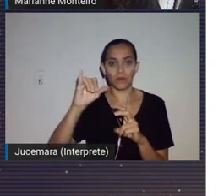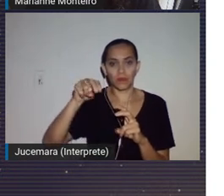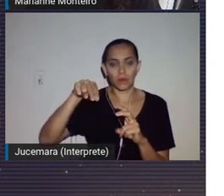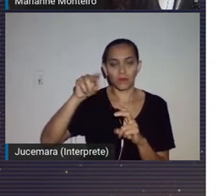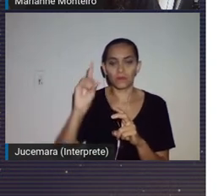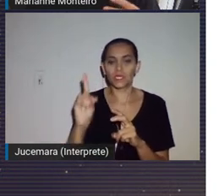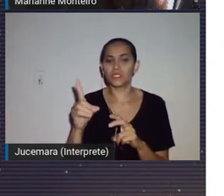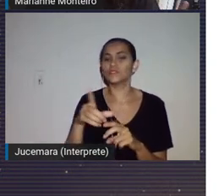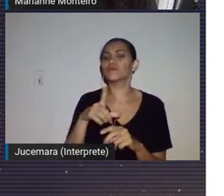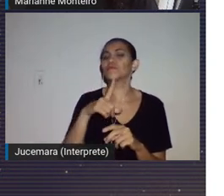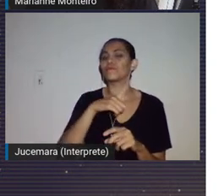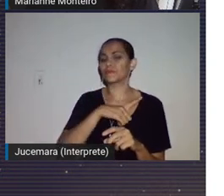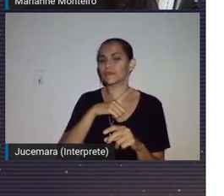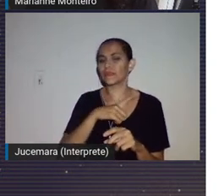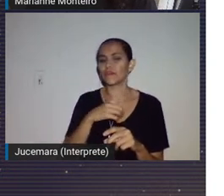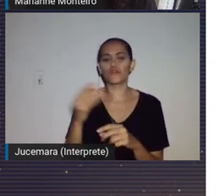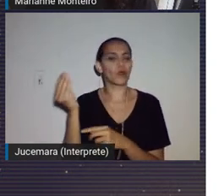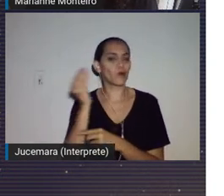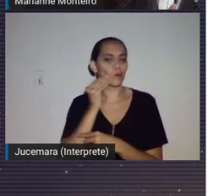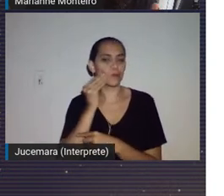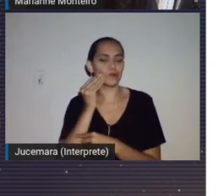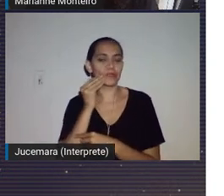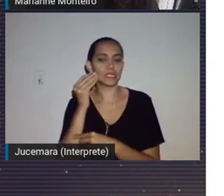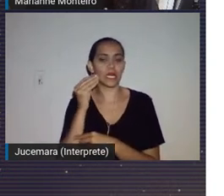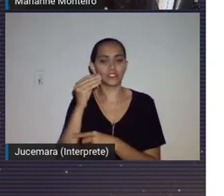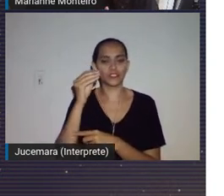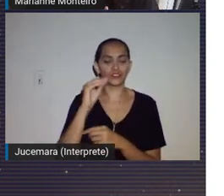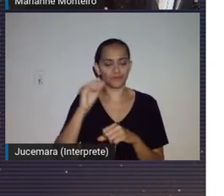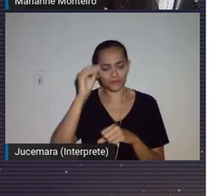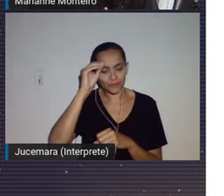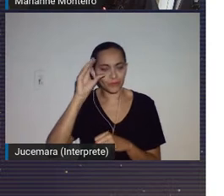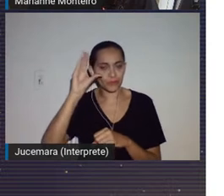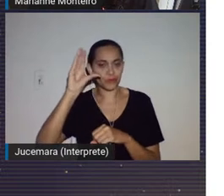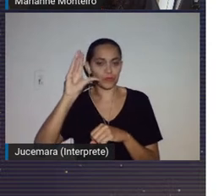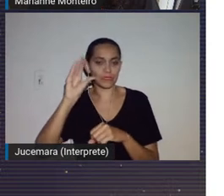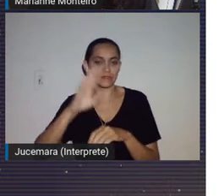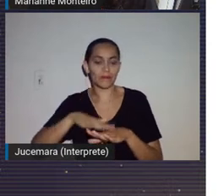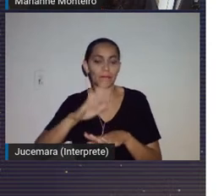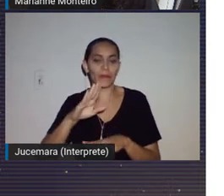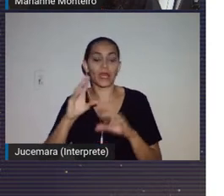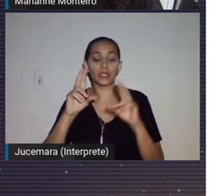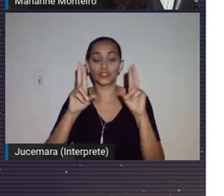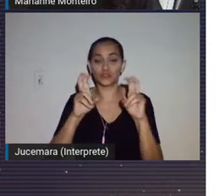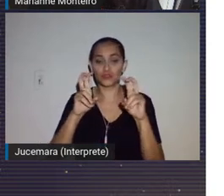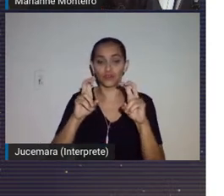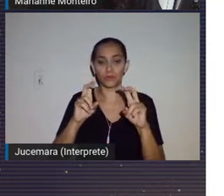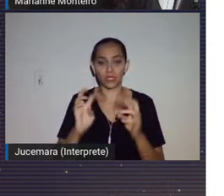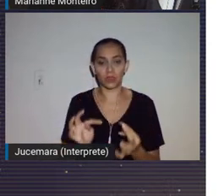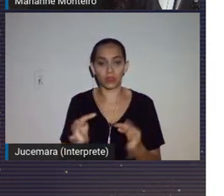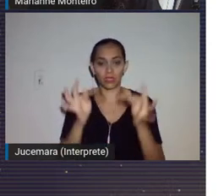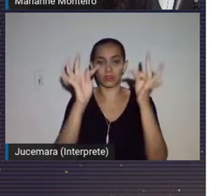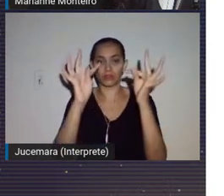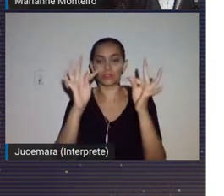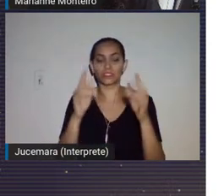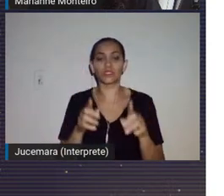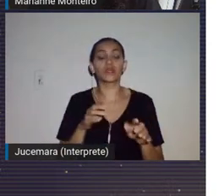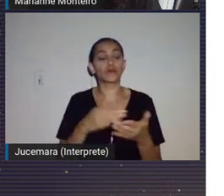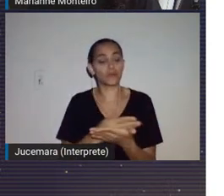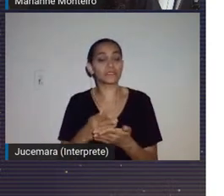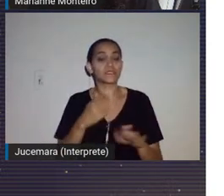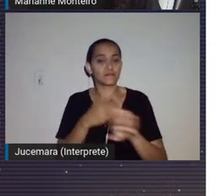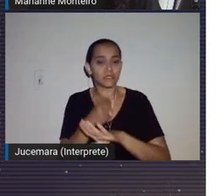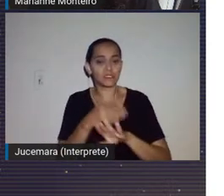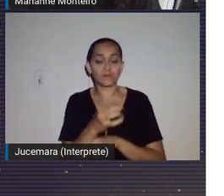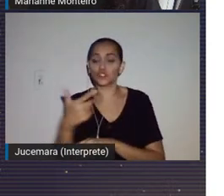oportunidade também e conhecimento de tecnologias para que eu tentasse outros projetos. E aí, um projeto que eu me